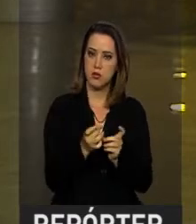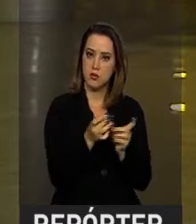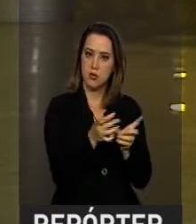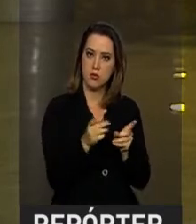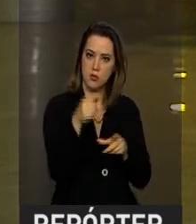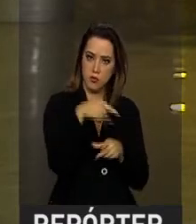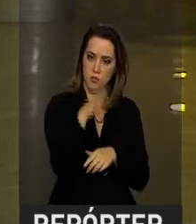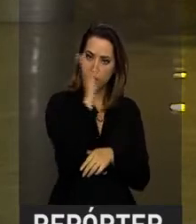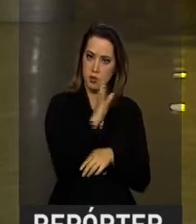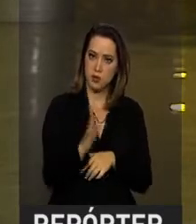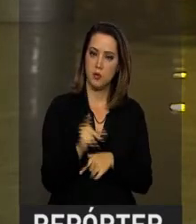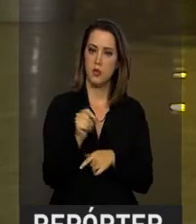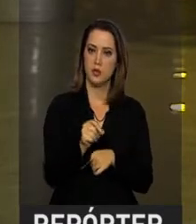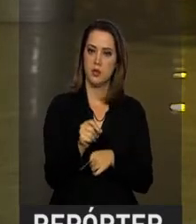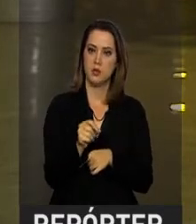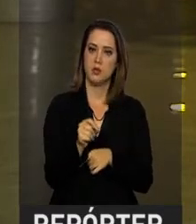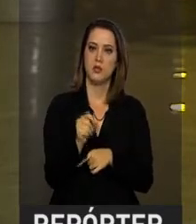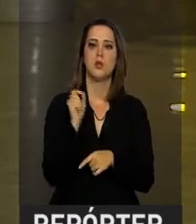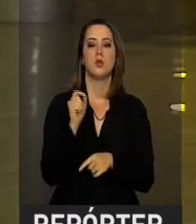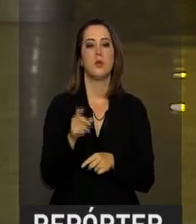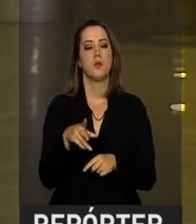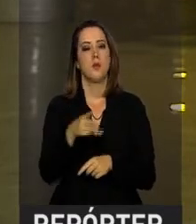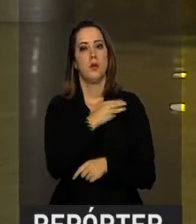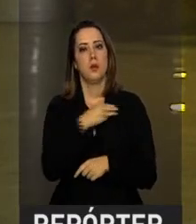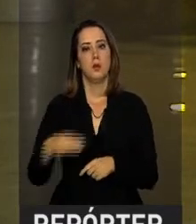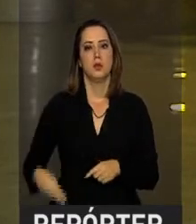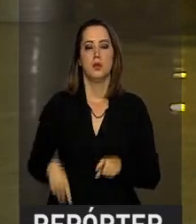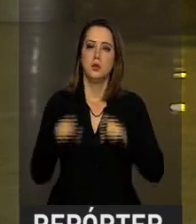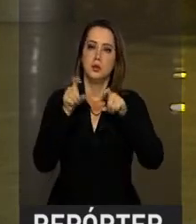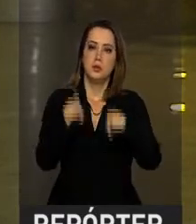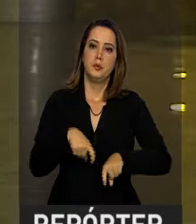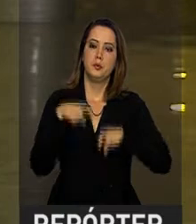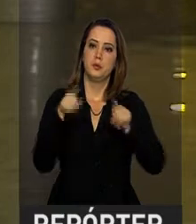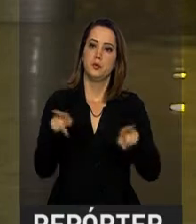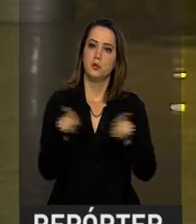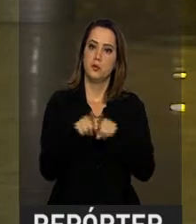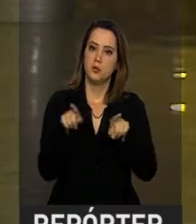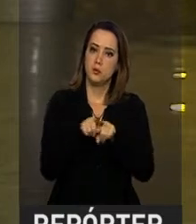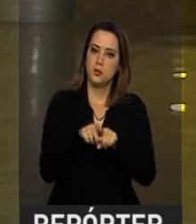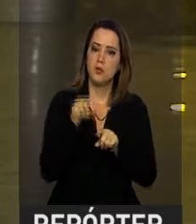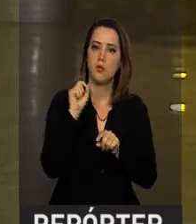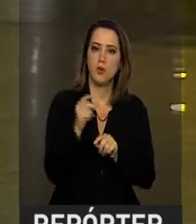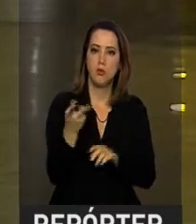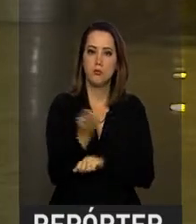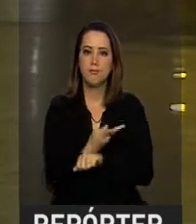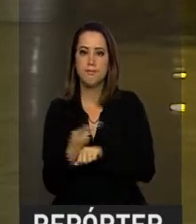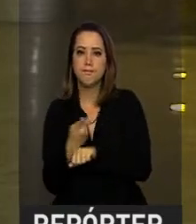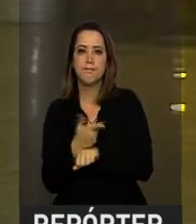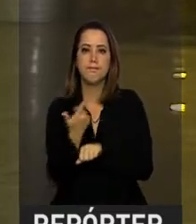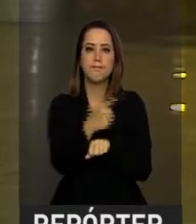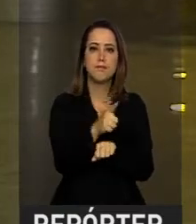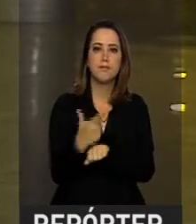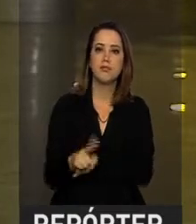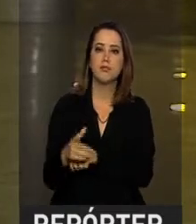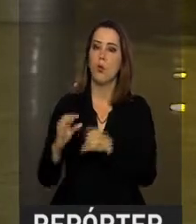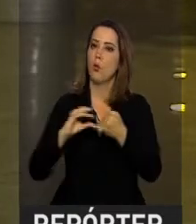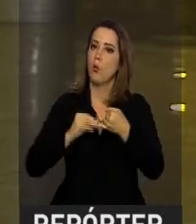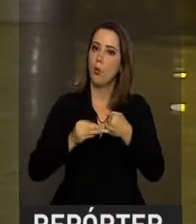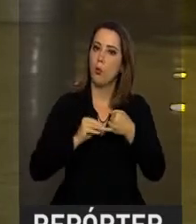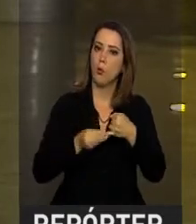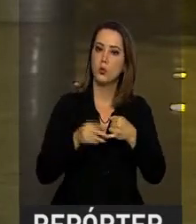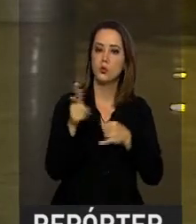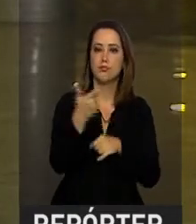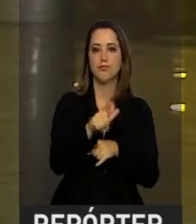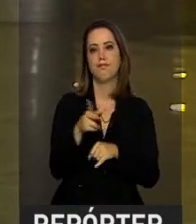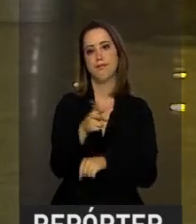bolívia o ministério da agricultura também está trabalhando para buscar outros parceiros outros mercados de feijão fora do